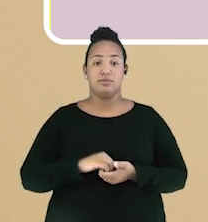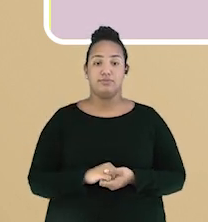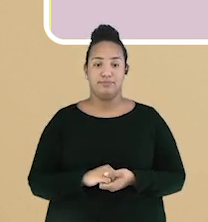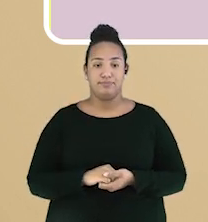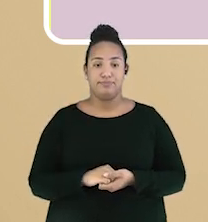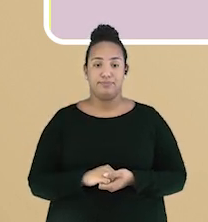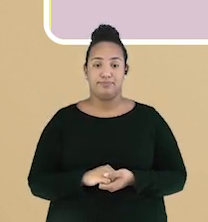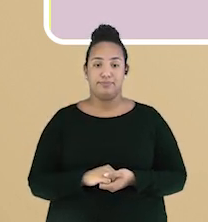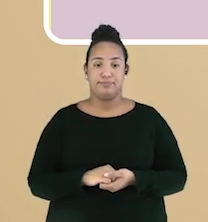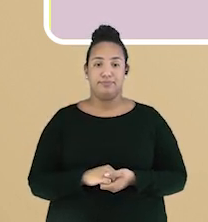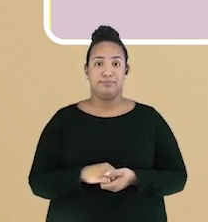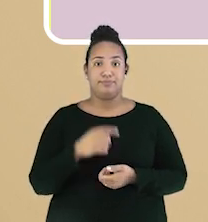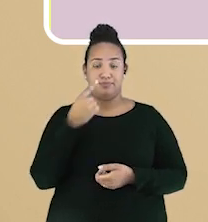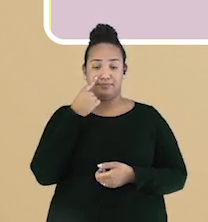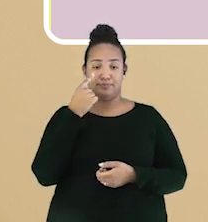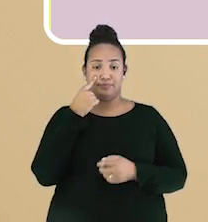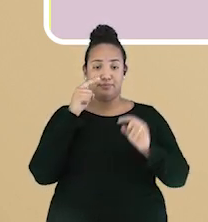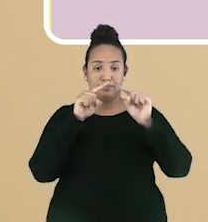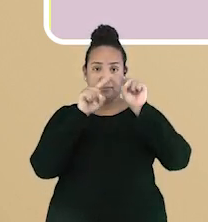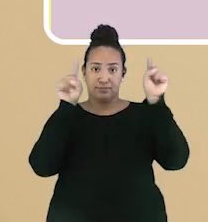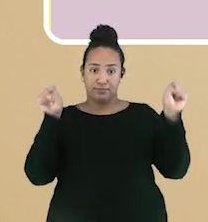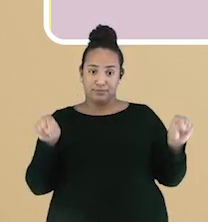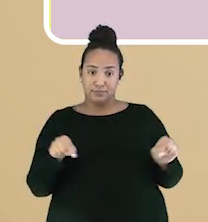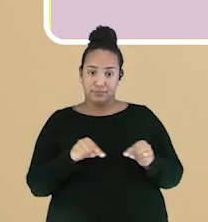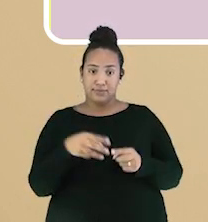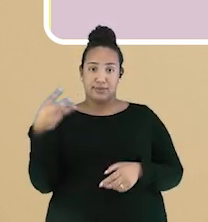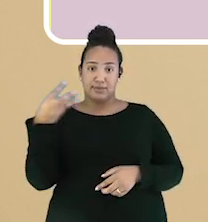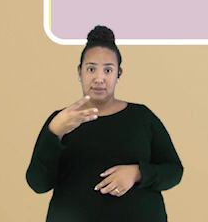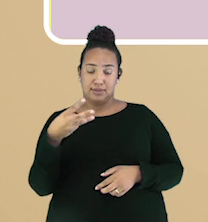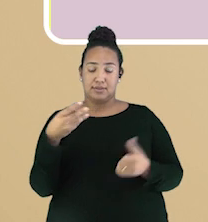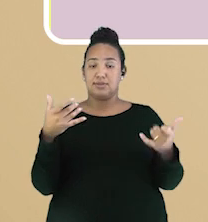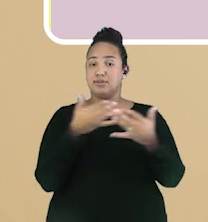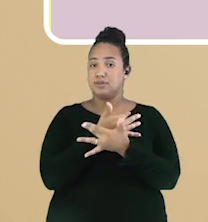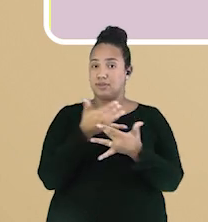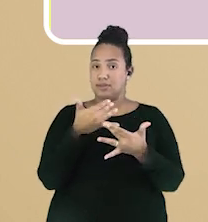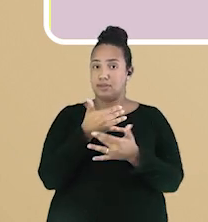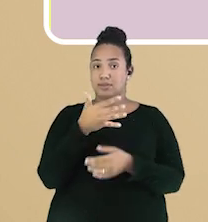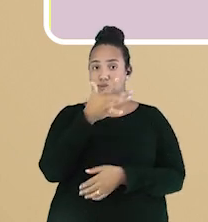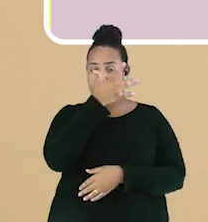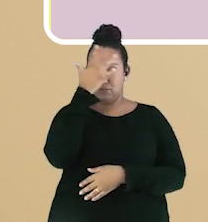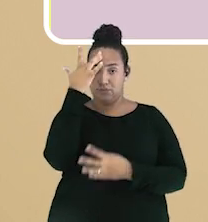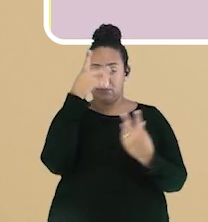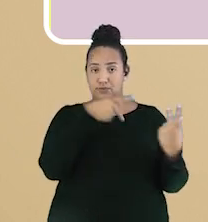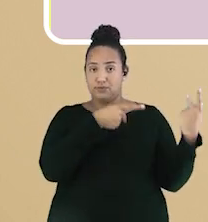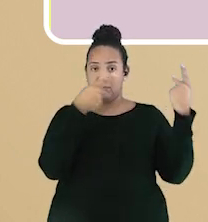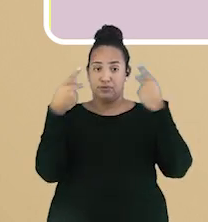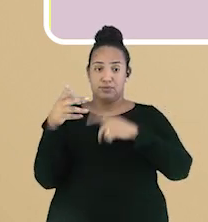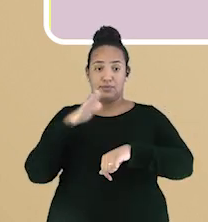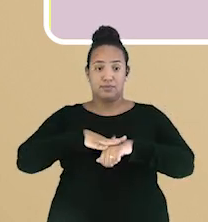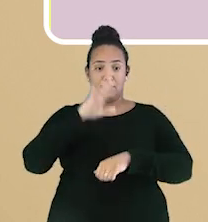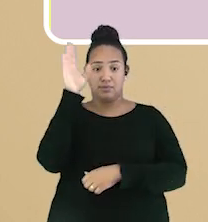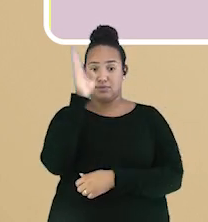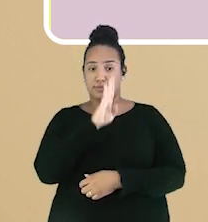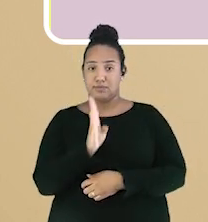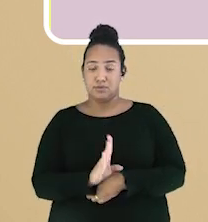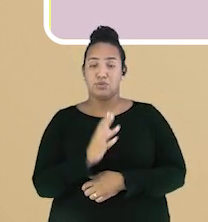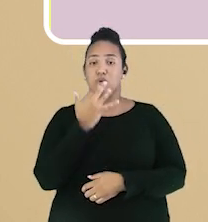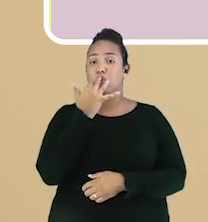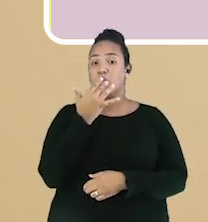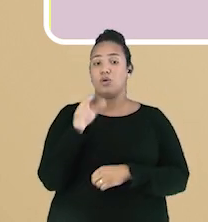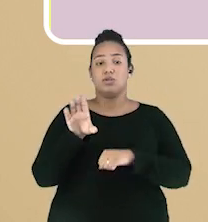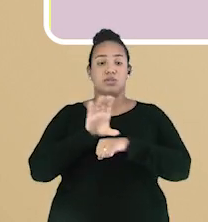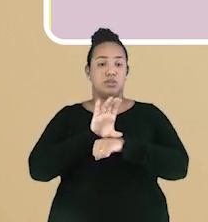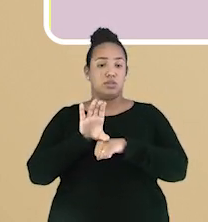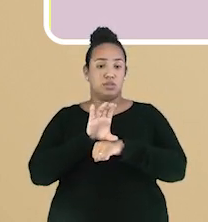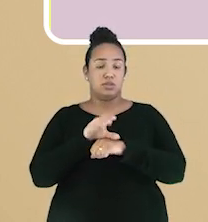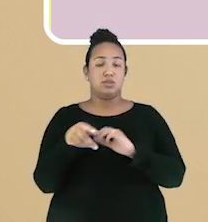do gráfico que representa a terceira cidade mais visitada é cinza, representada pela